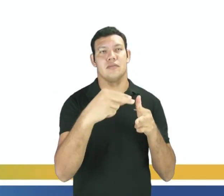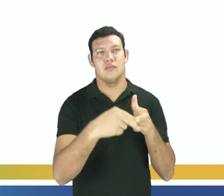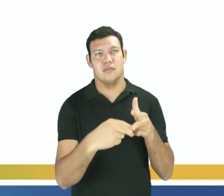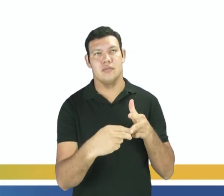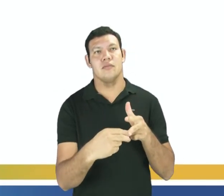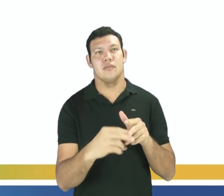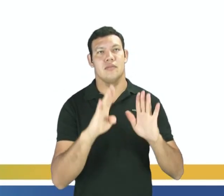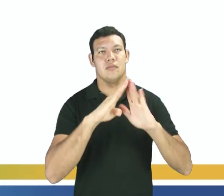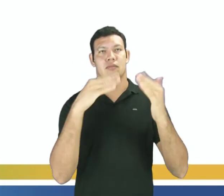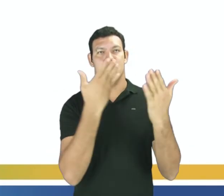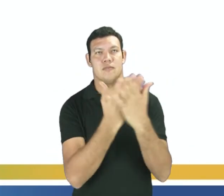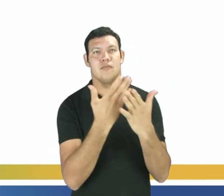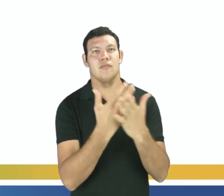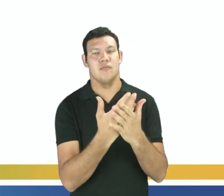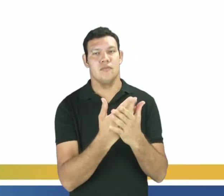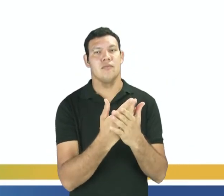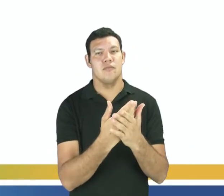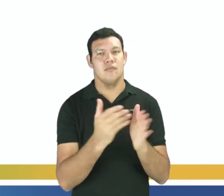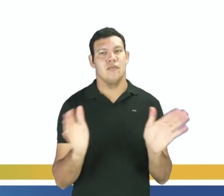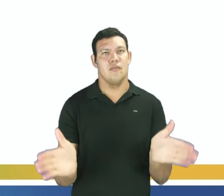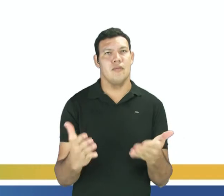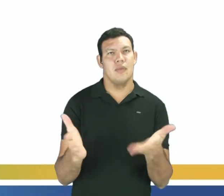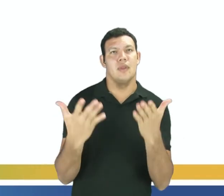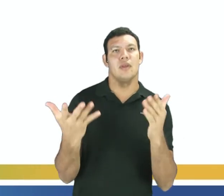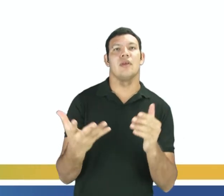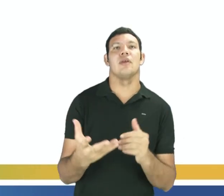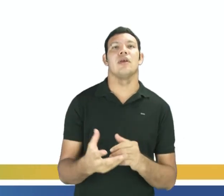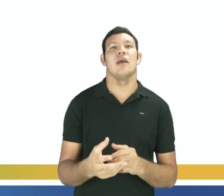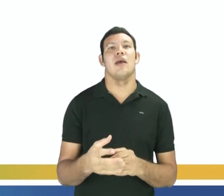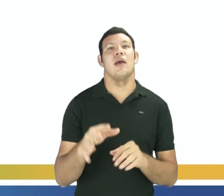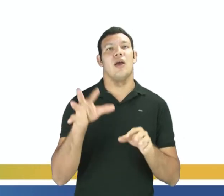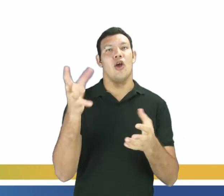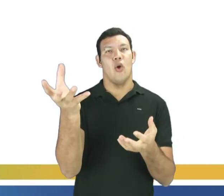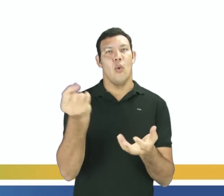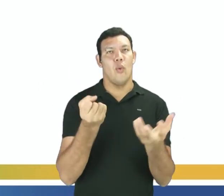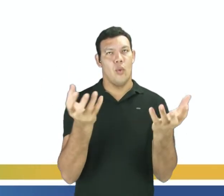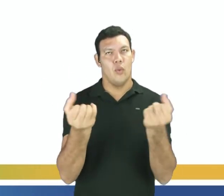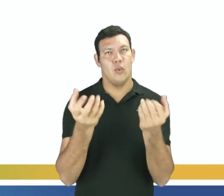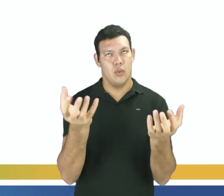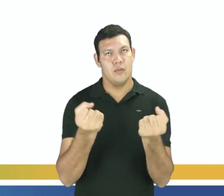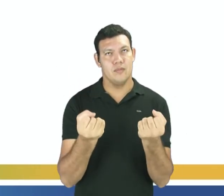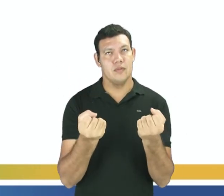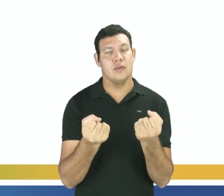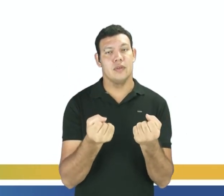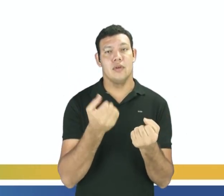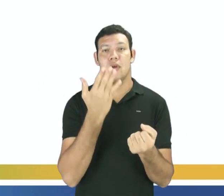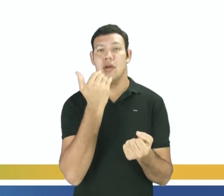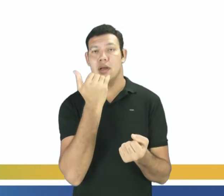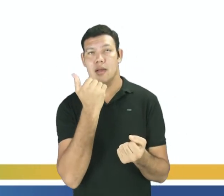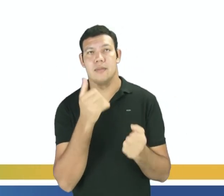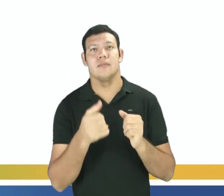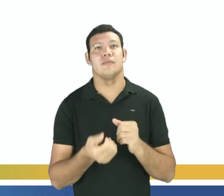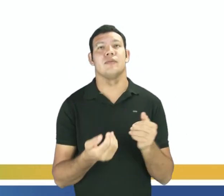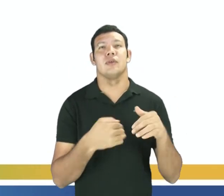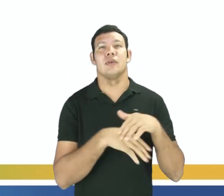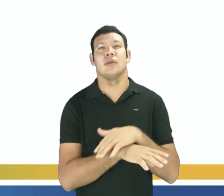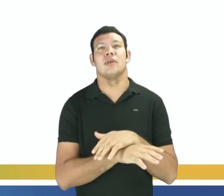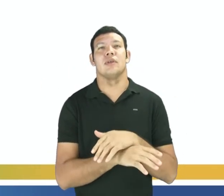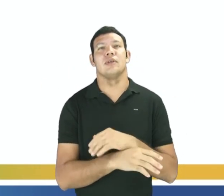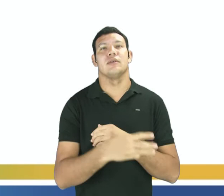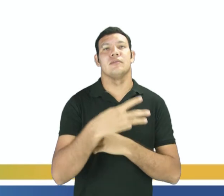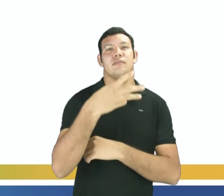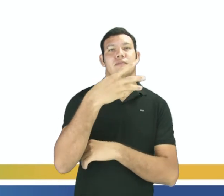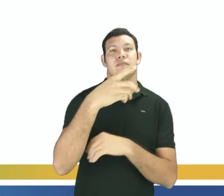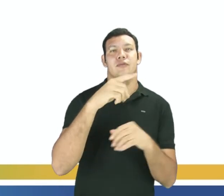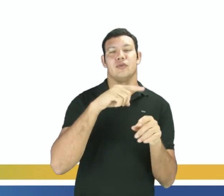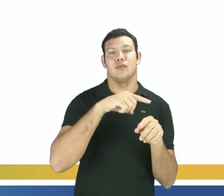alunos arrecadarem durante 30 dias alimentos não perecíveis para doar a uma comunidade carente da região. 20 alunos aceitaram a